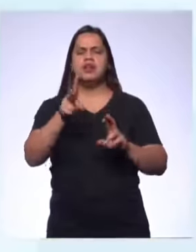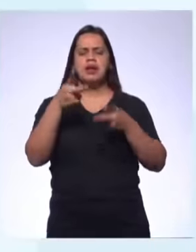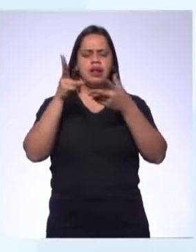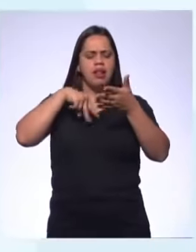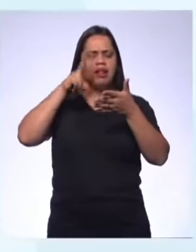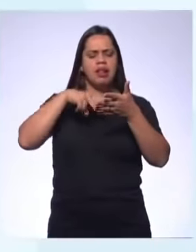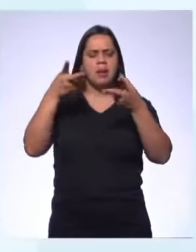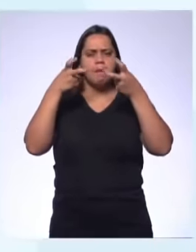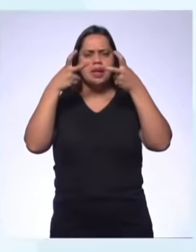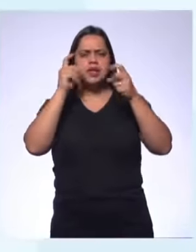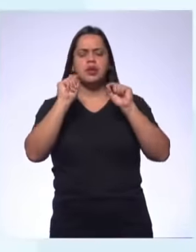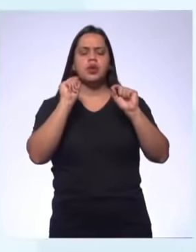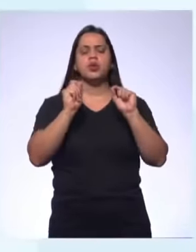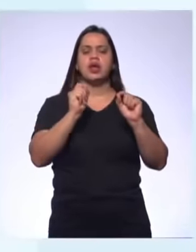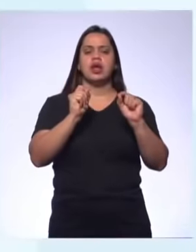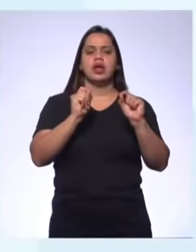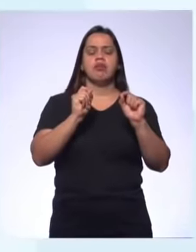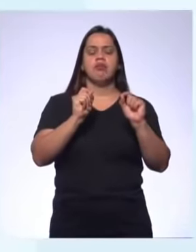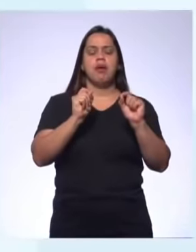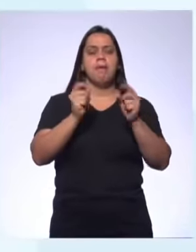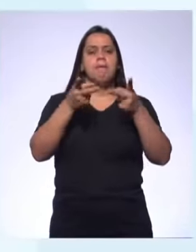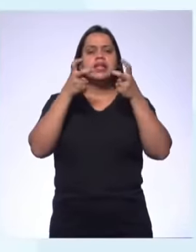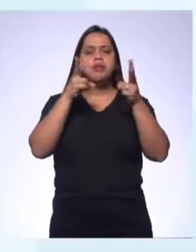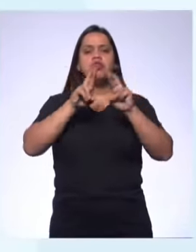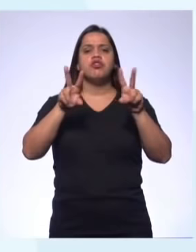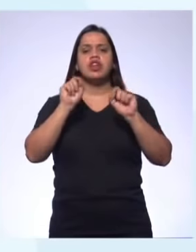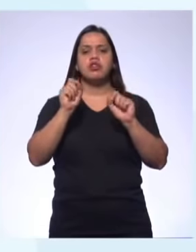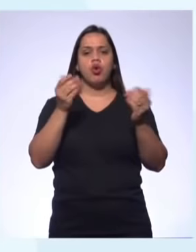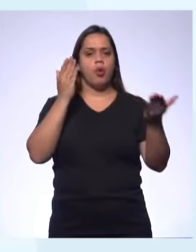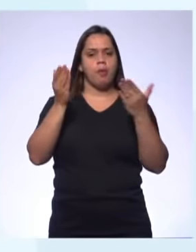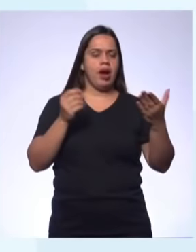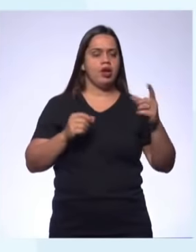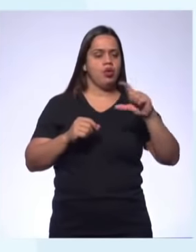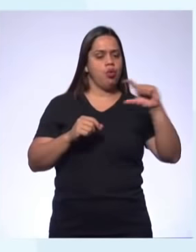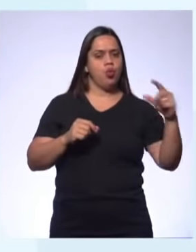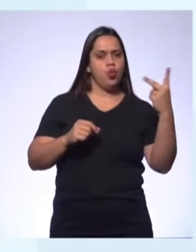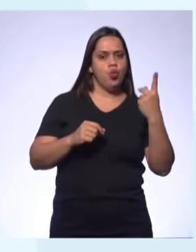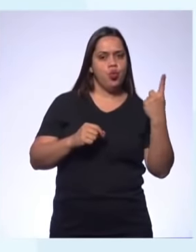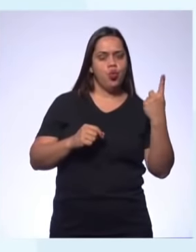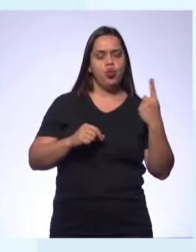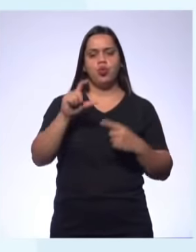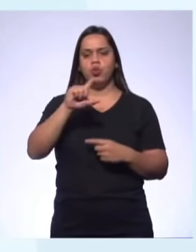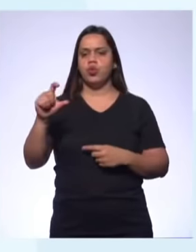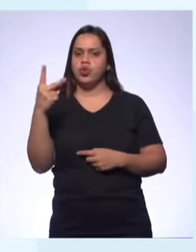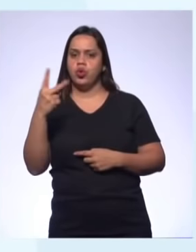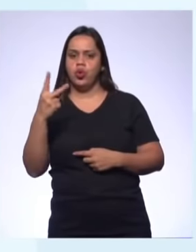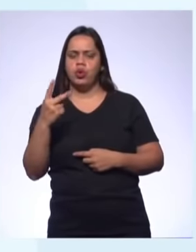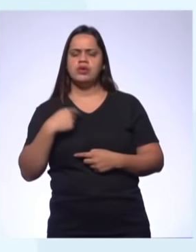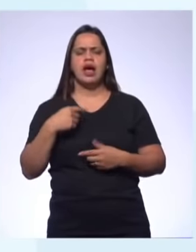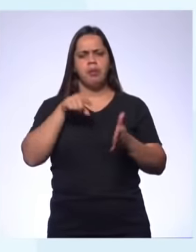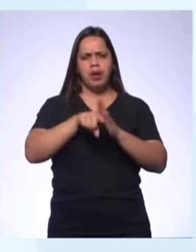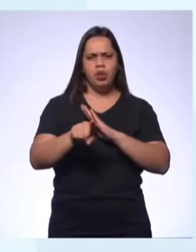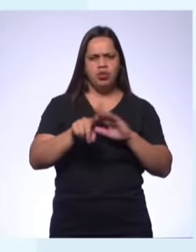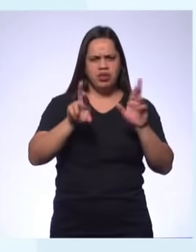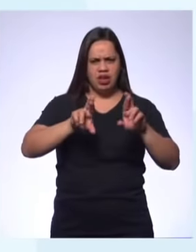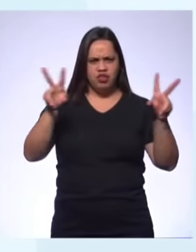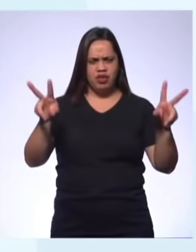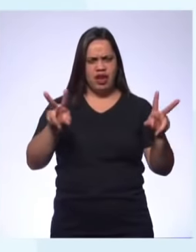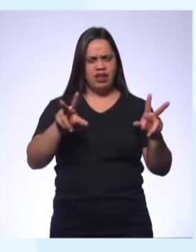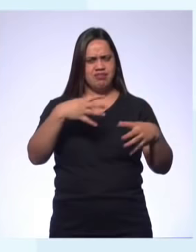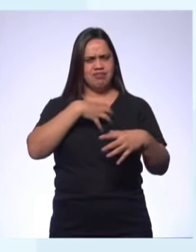quando comparou o trecho 1 com o trecho 2? Essas diferenças causam algum efeito na leitura? Muita gente já